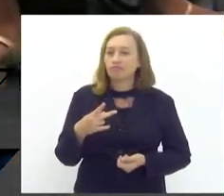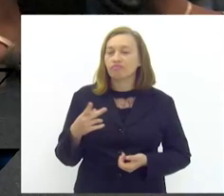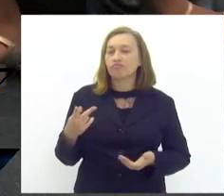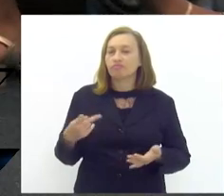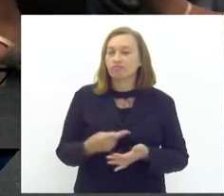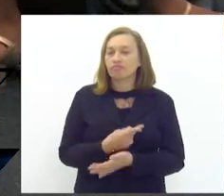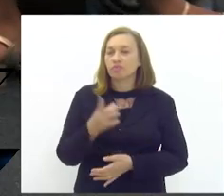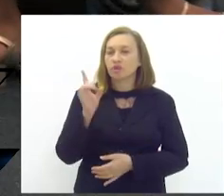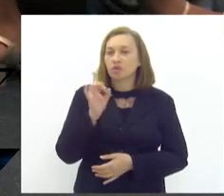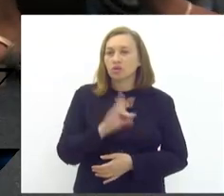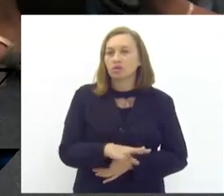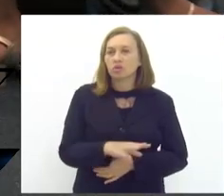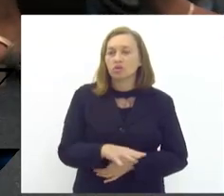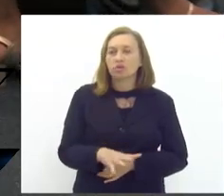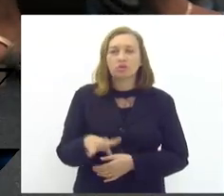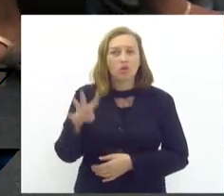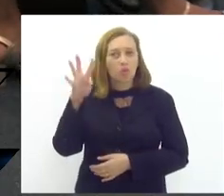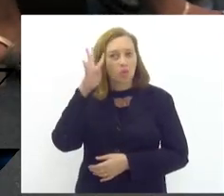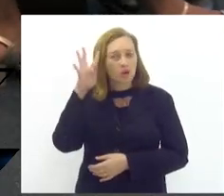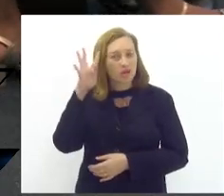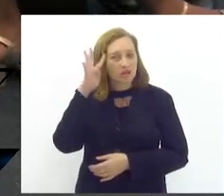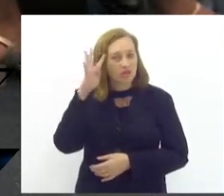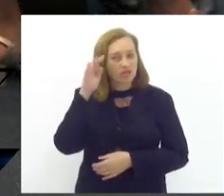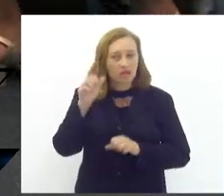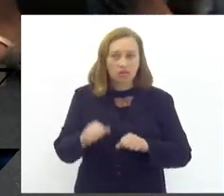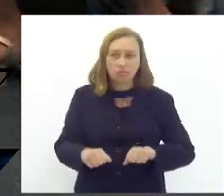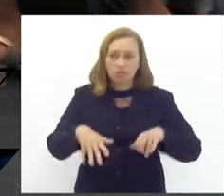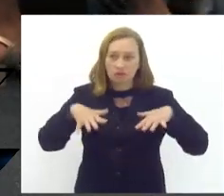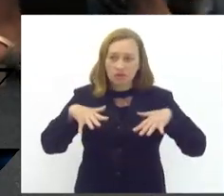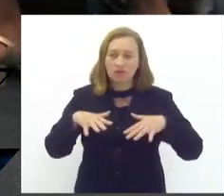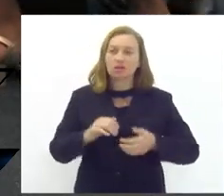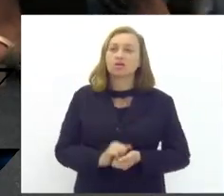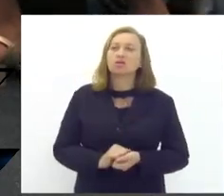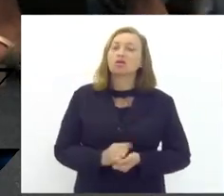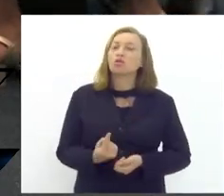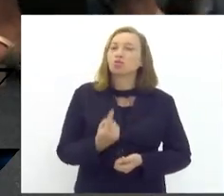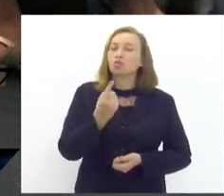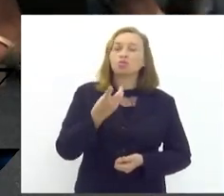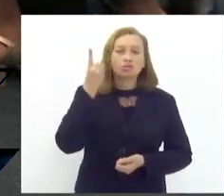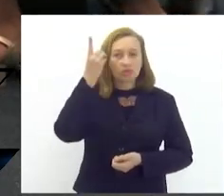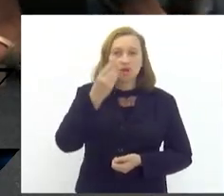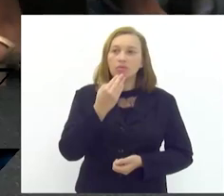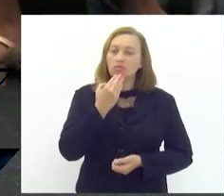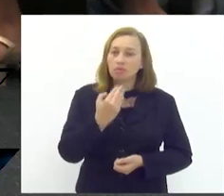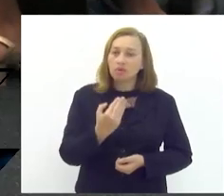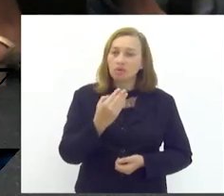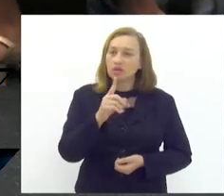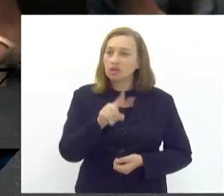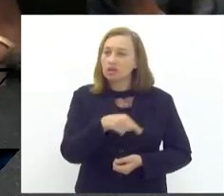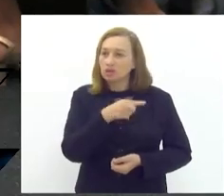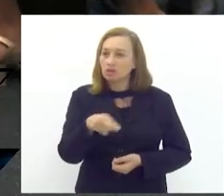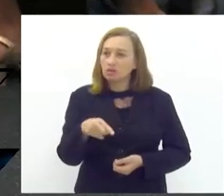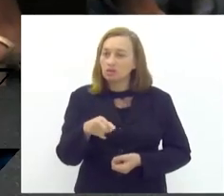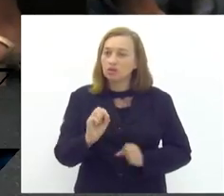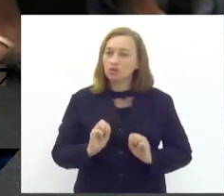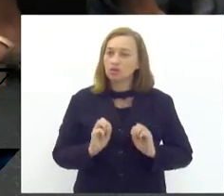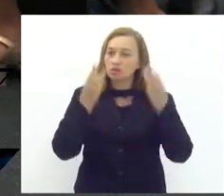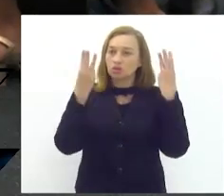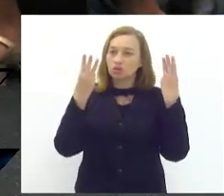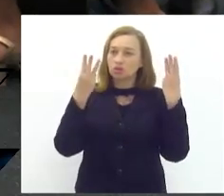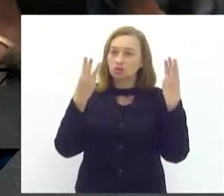ocorreu na última sessão de quarta-feira aqui no plenário quando um deputado pediu o cancelamento de um show